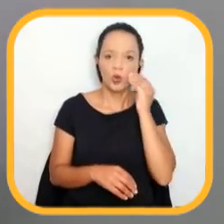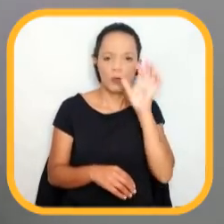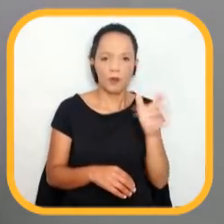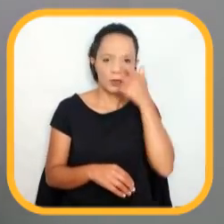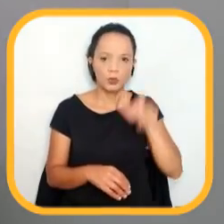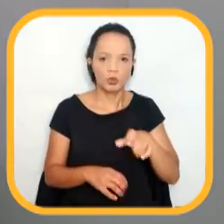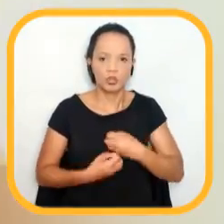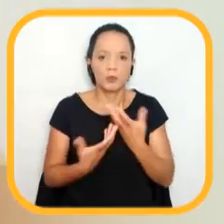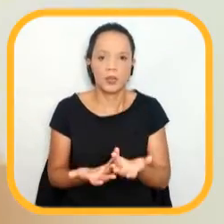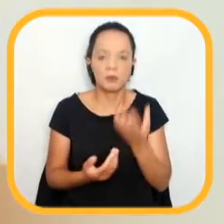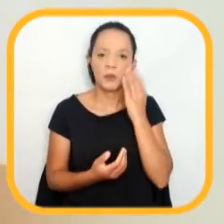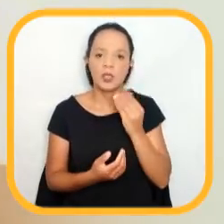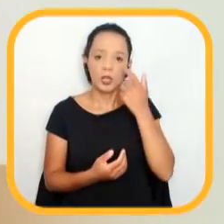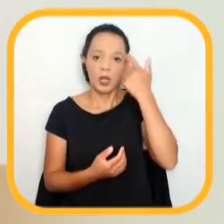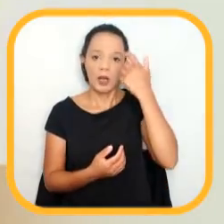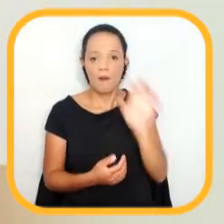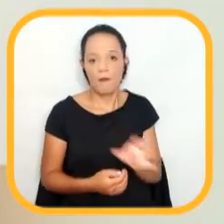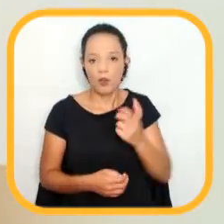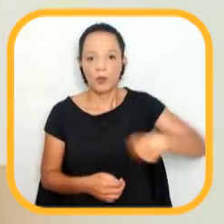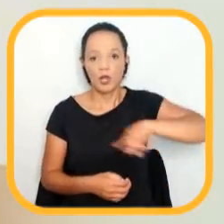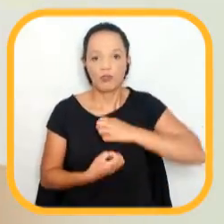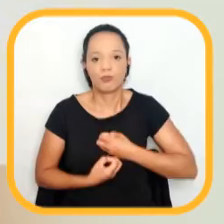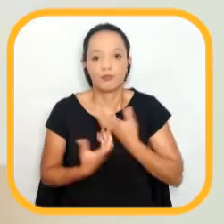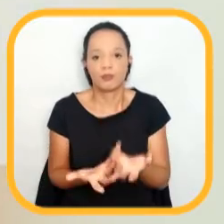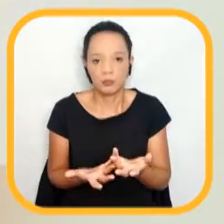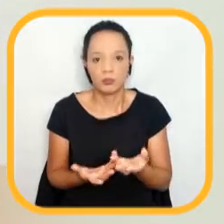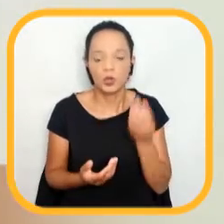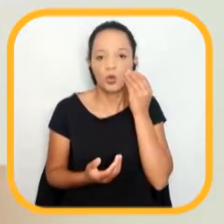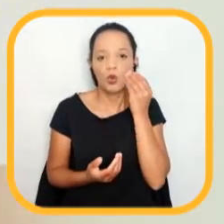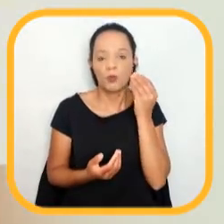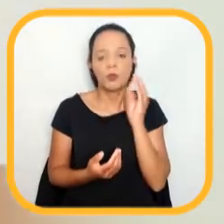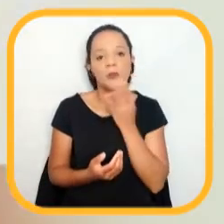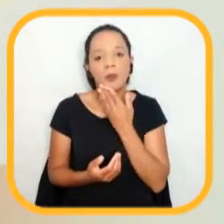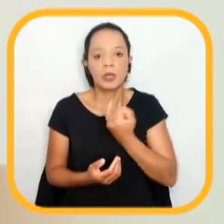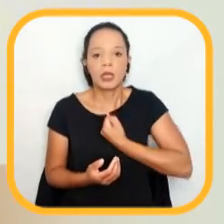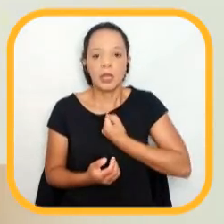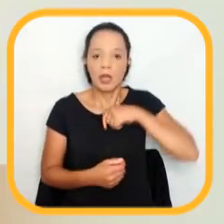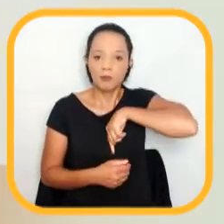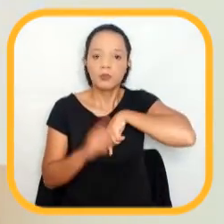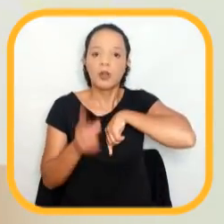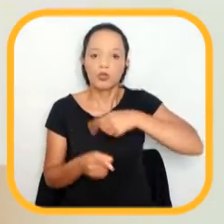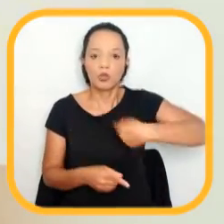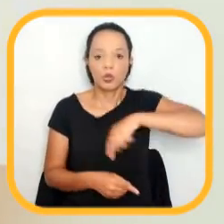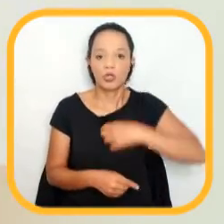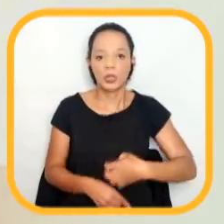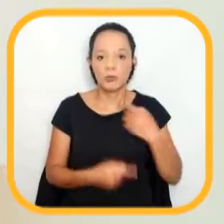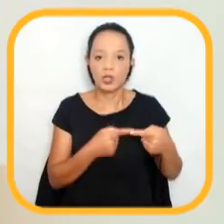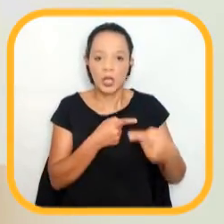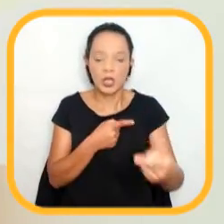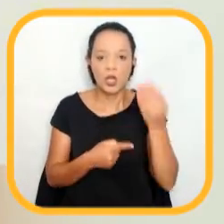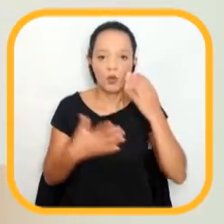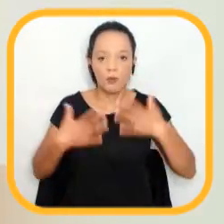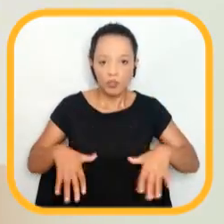se exprime. Eu acho que é a forma como nós exprimimos o nosso género, consoante a nossa identidade de género, aquilo que fazemos